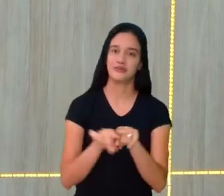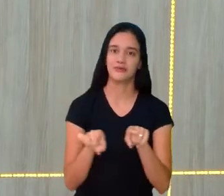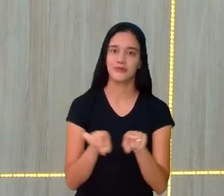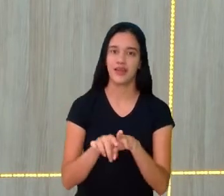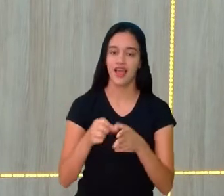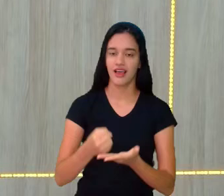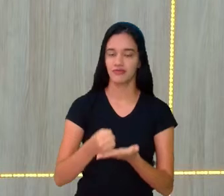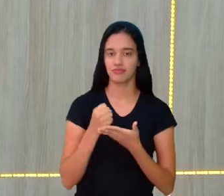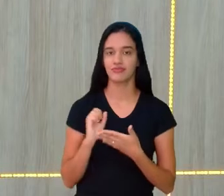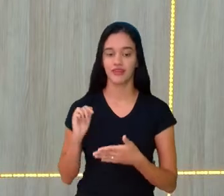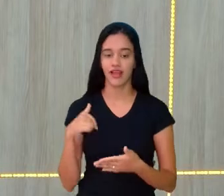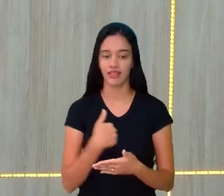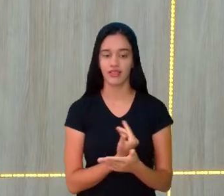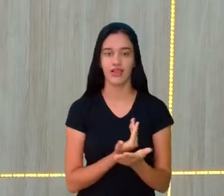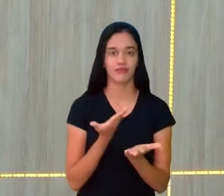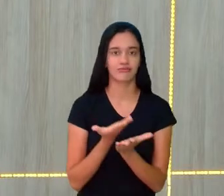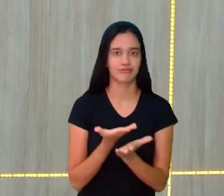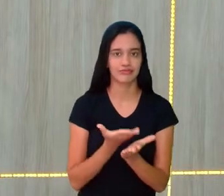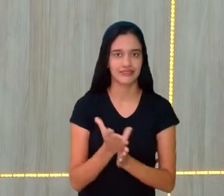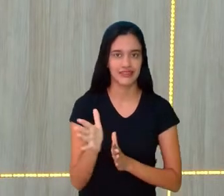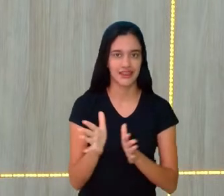que nossas aulas se tornem mais